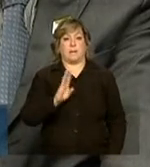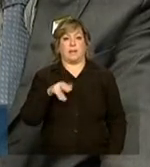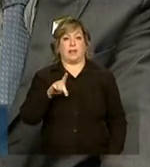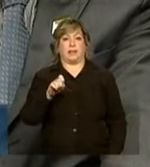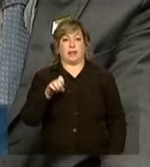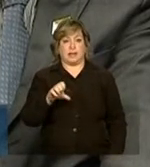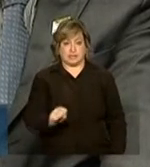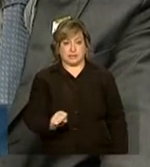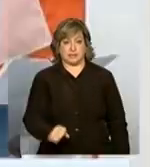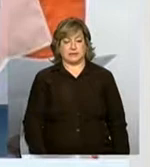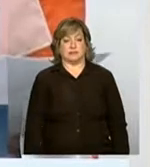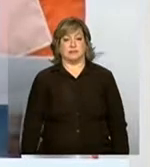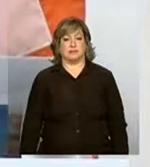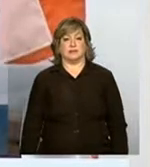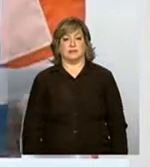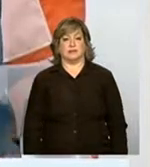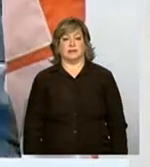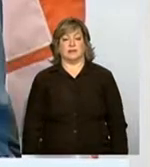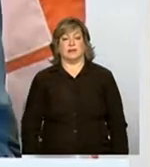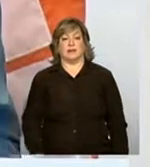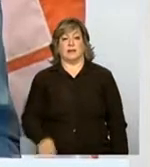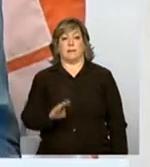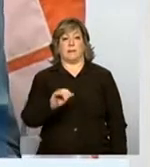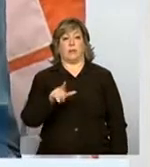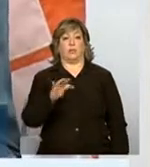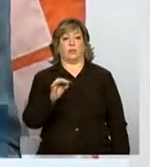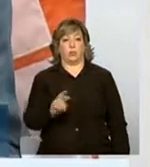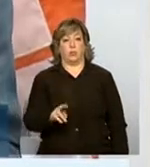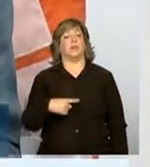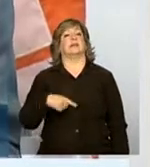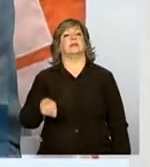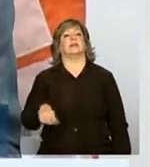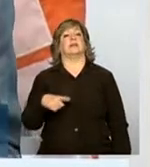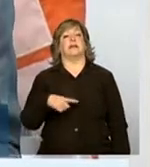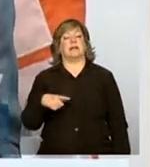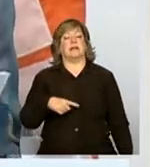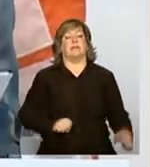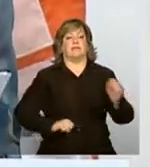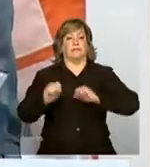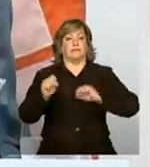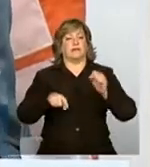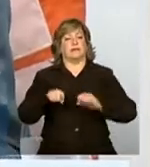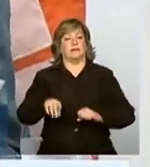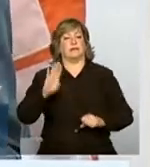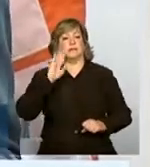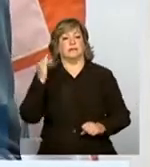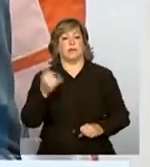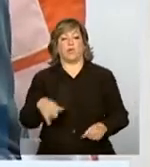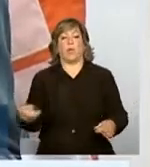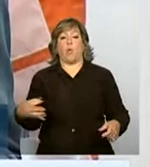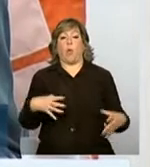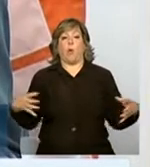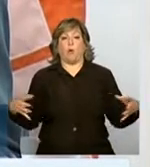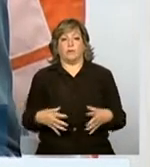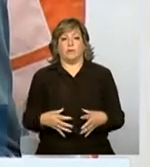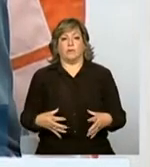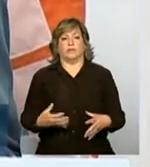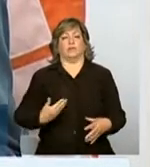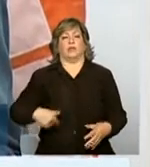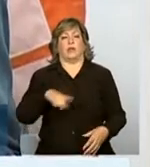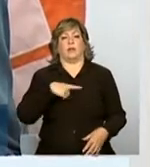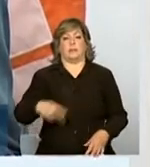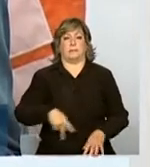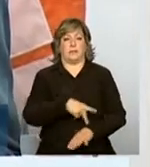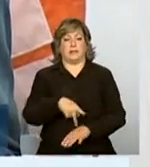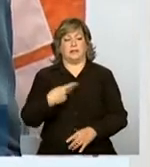BNDES. A Baltô, com certeza, é fruto deste novo ambiente que viceja em nosso país e em